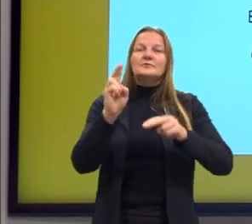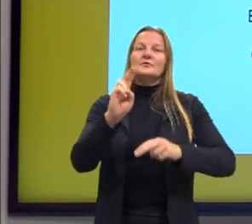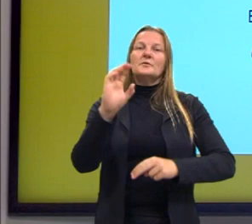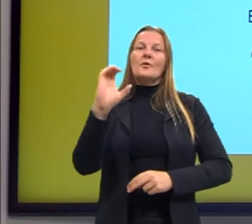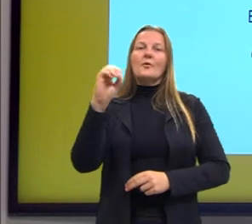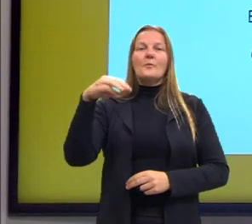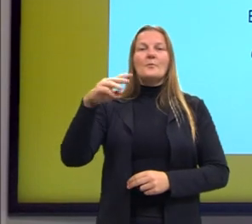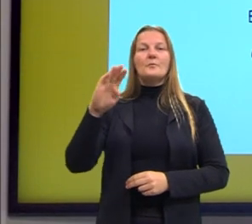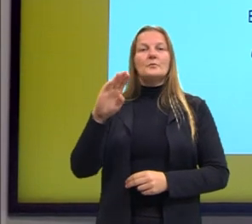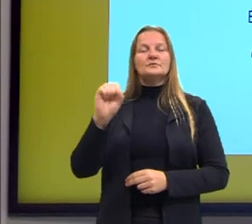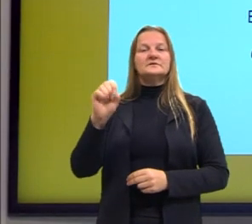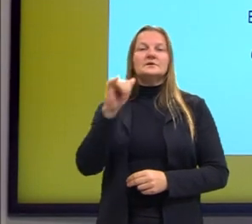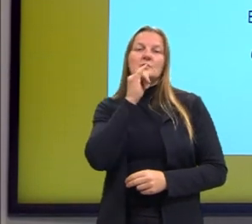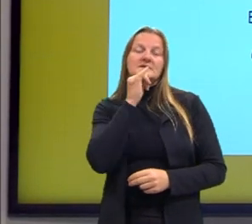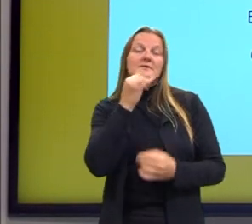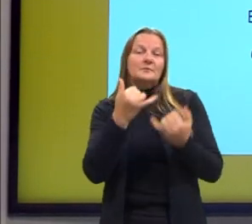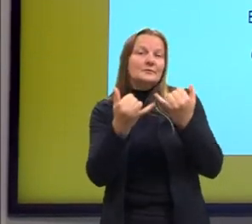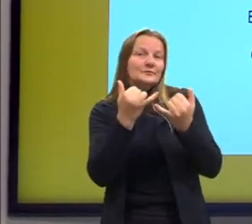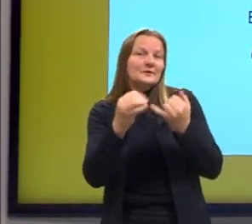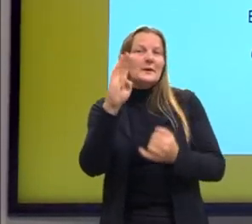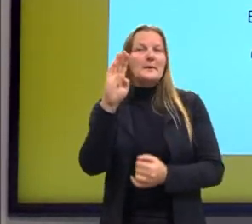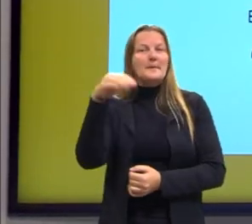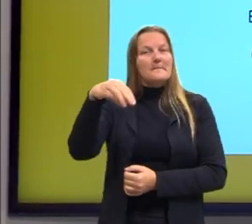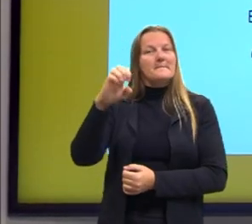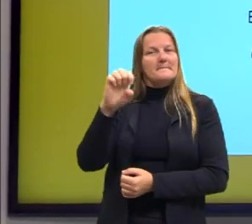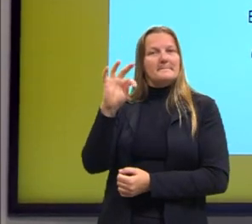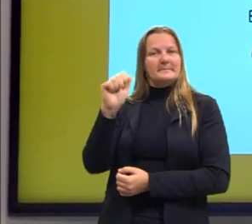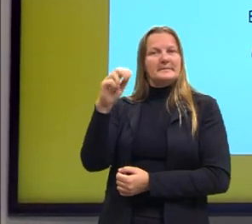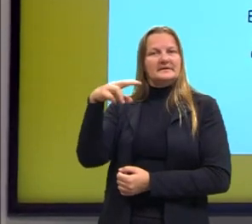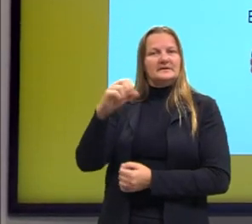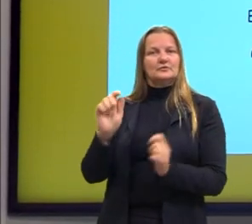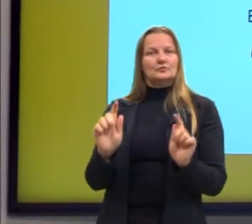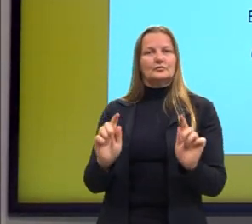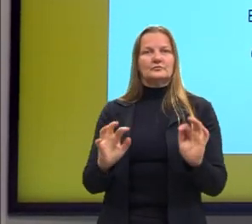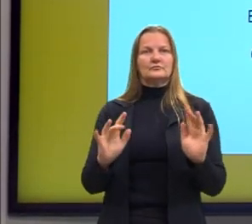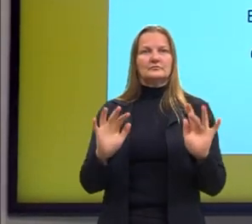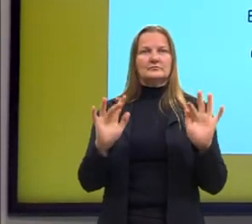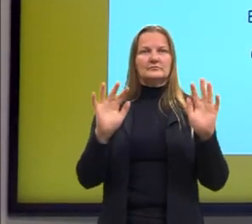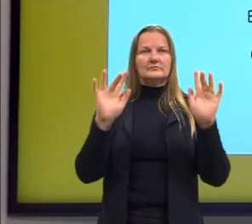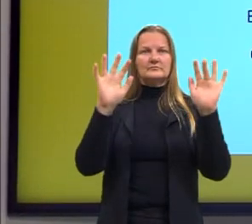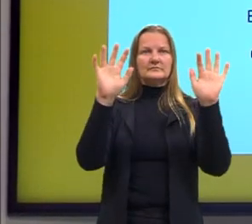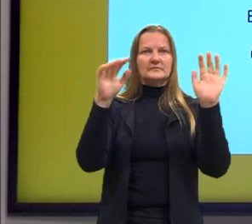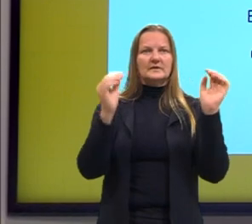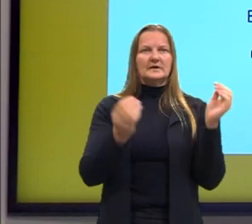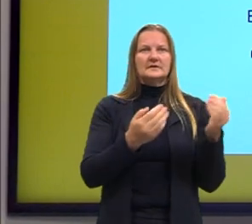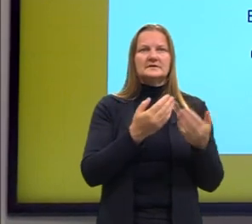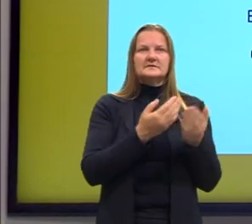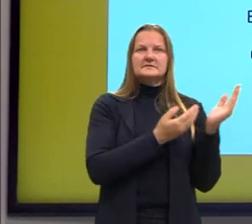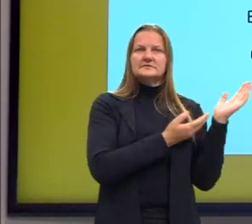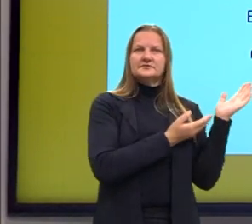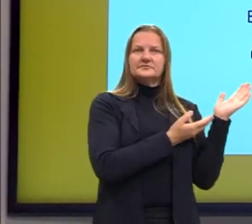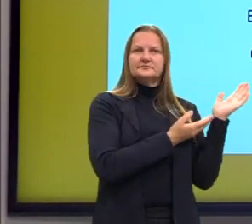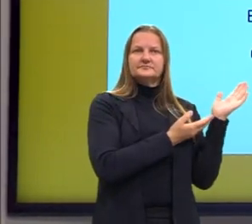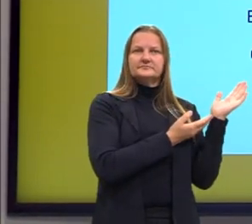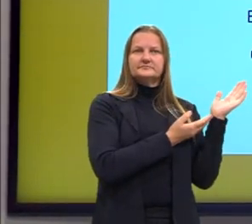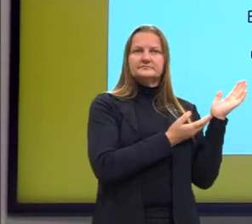exemplo da combustão do metano onde eu tenho gás metano mais o gás oxigênio